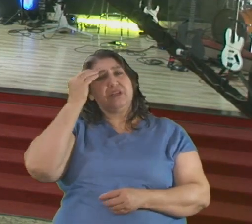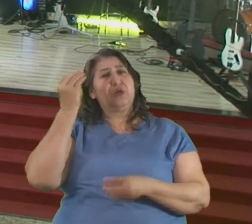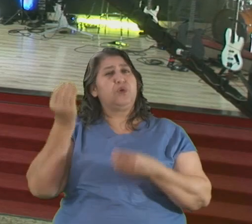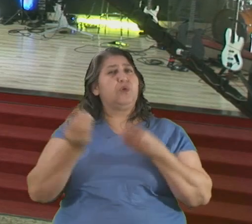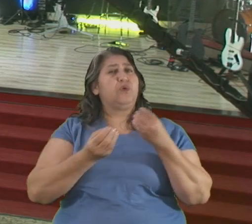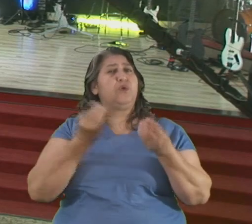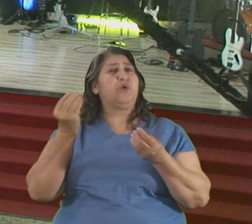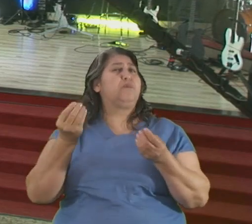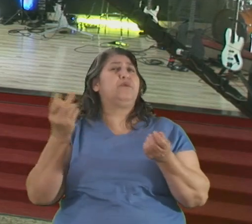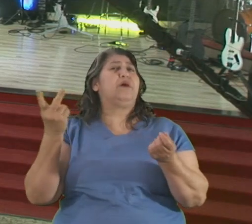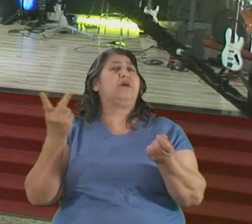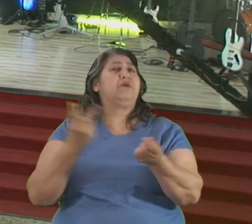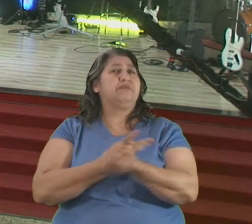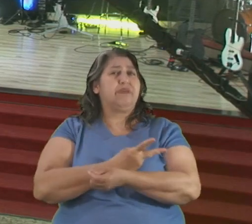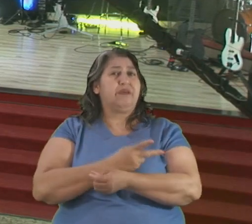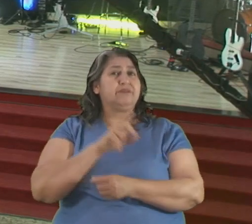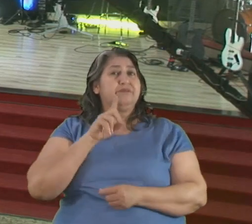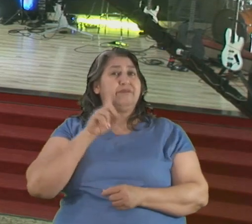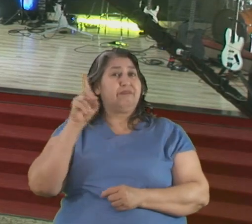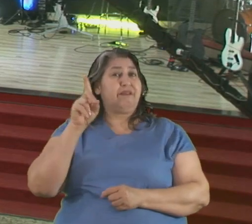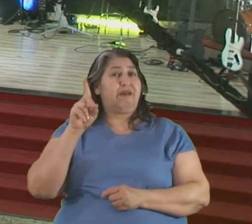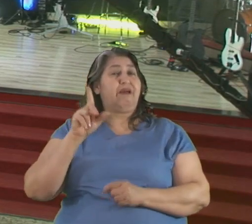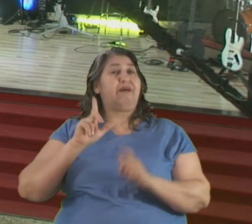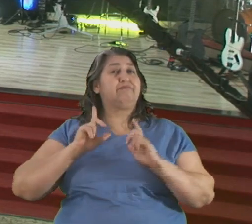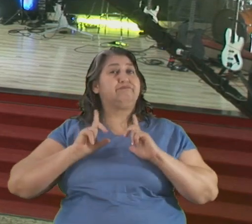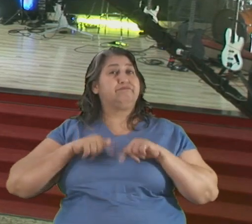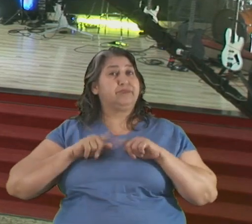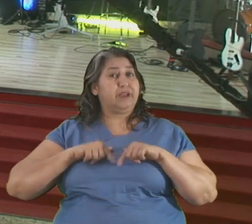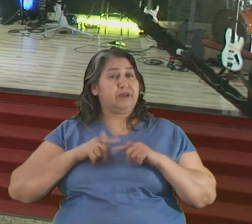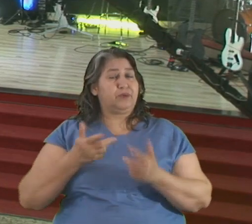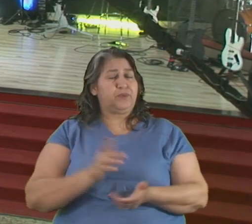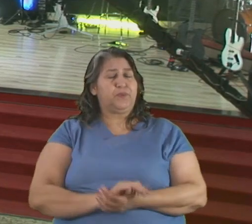está acontecendo agora lá no Oriente Médio.